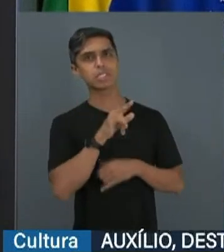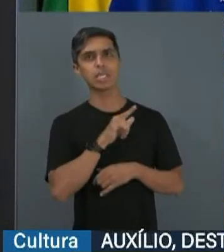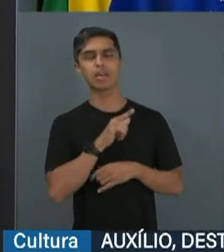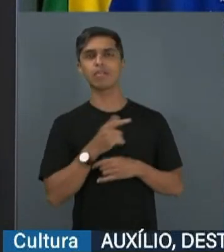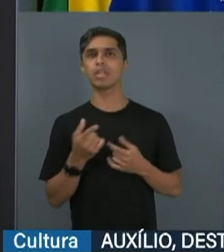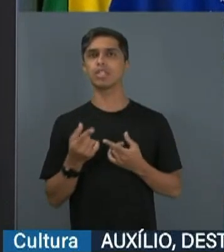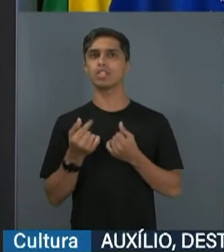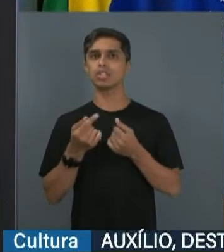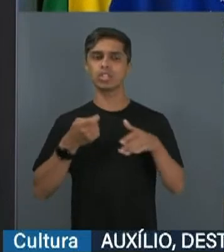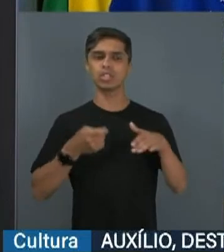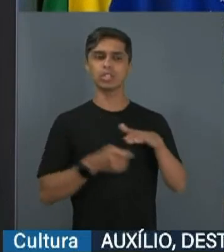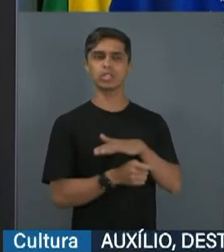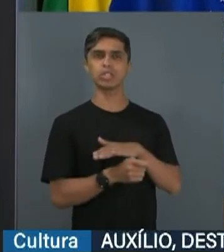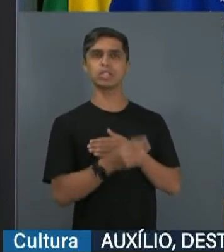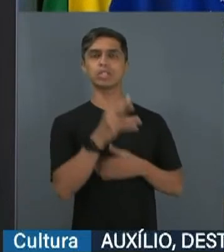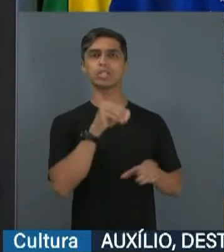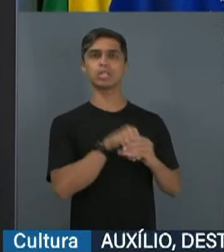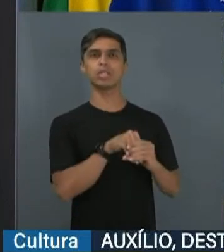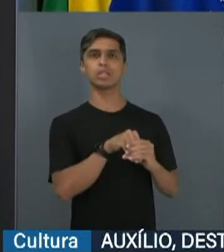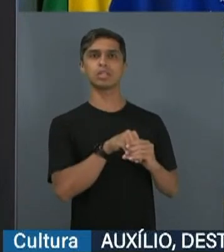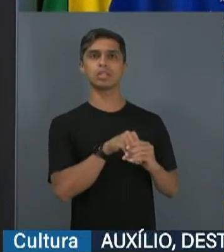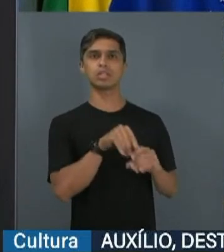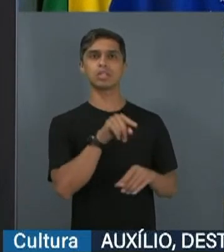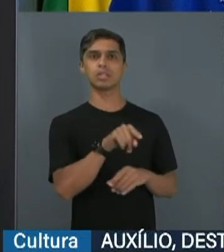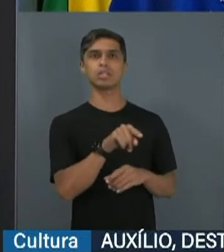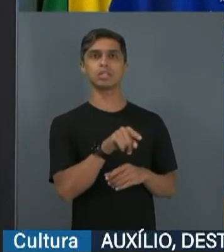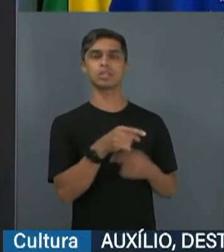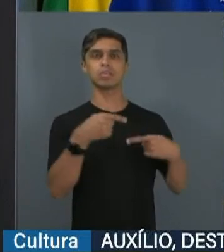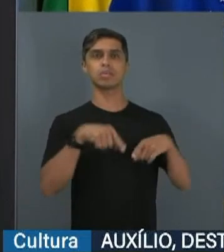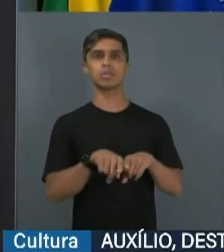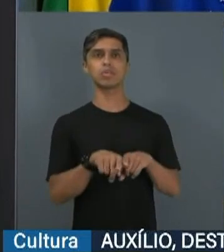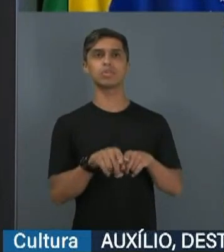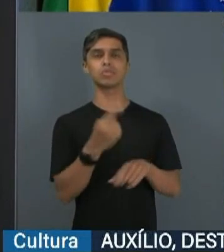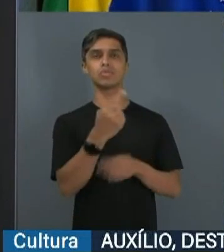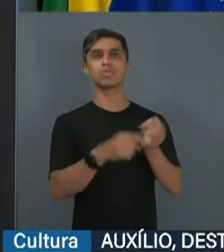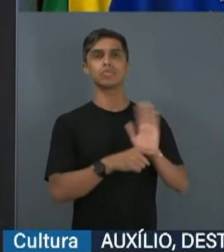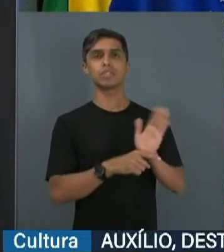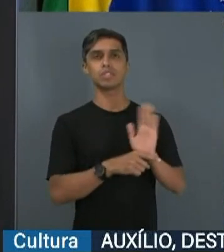pública colocada dentro de uma parceria, de um vídeo